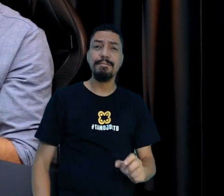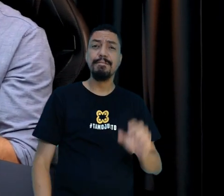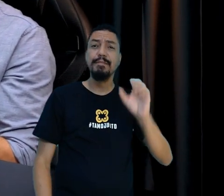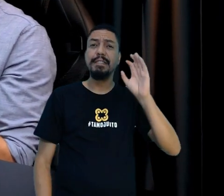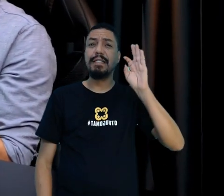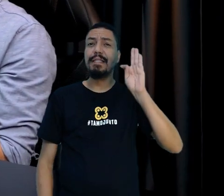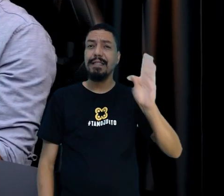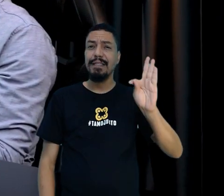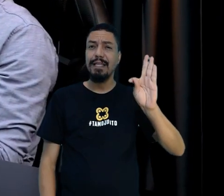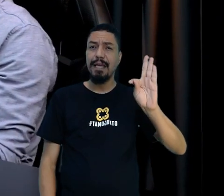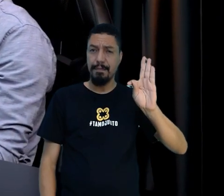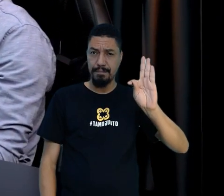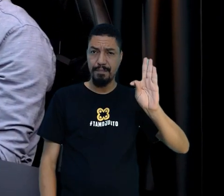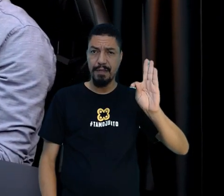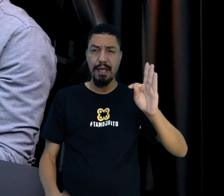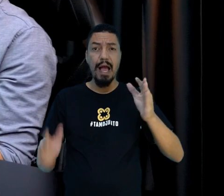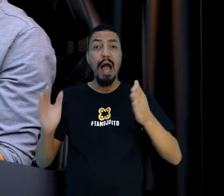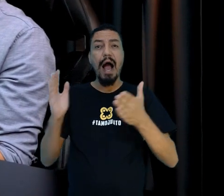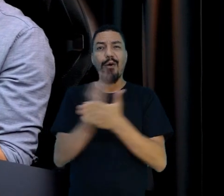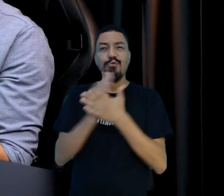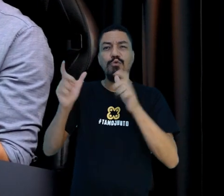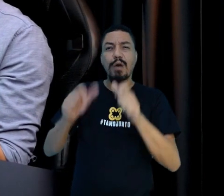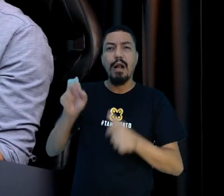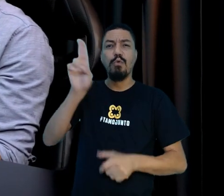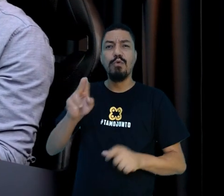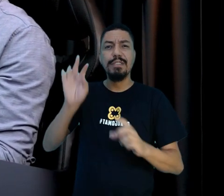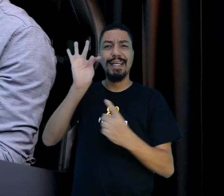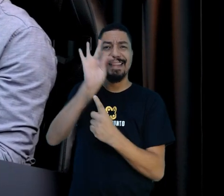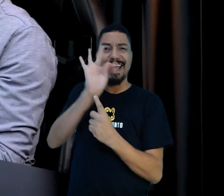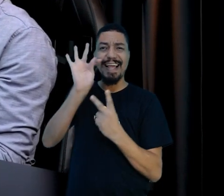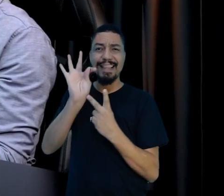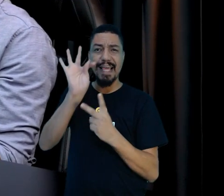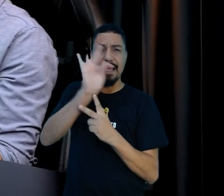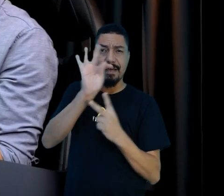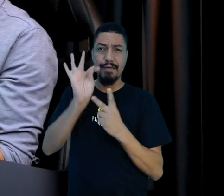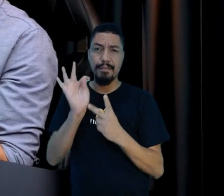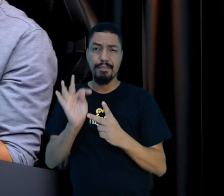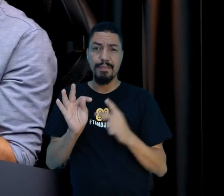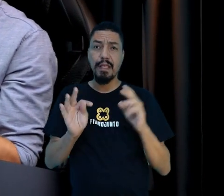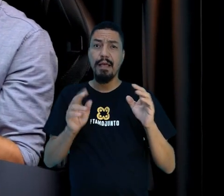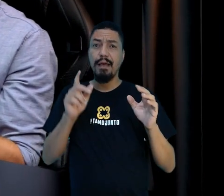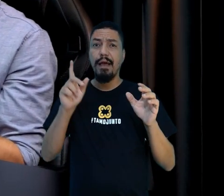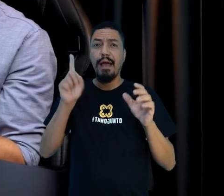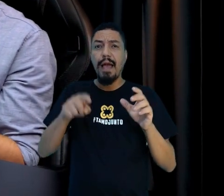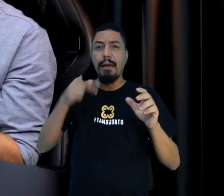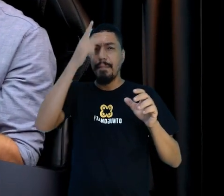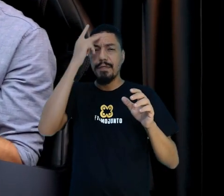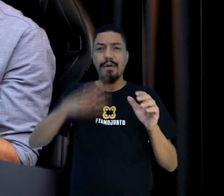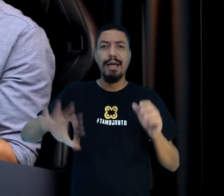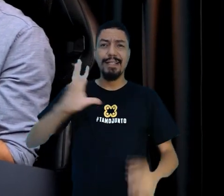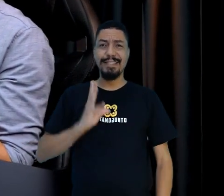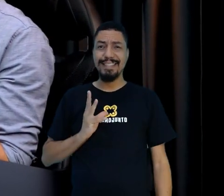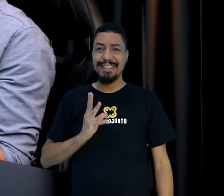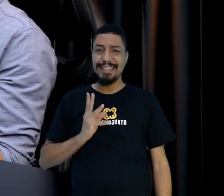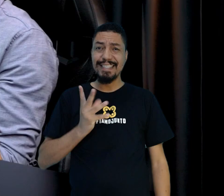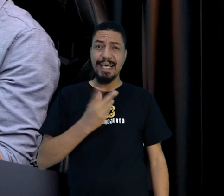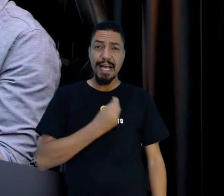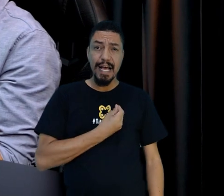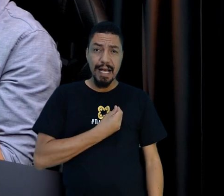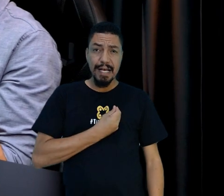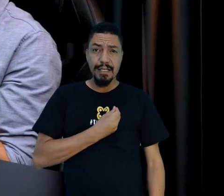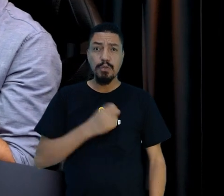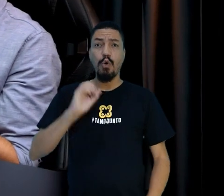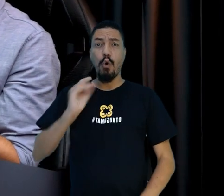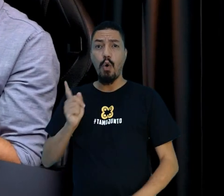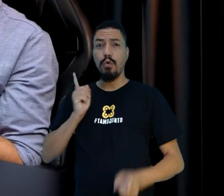T. Algumas siglas aparecem só com T, algumas aparecem com mais de um T, mas em geral um T é um termo guarda-chuva, que são pessoas trans, que podem ser